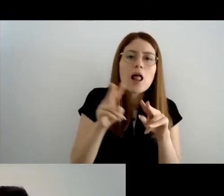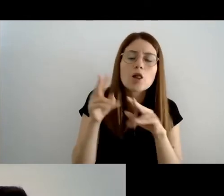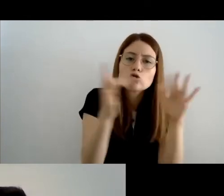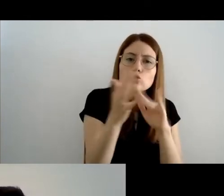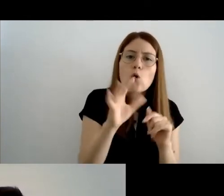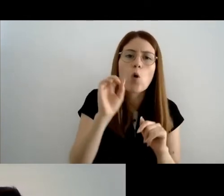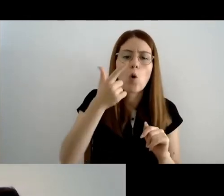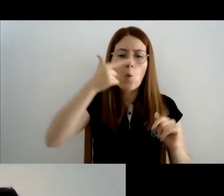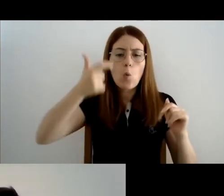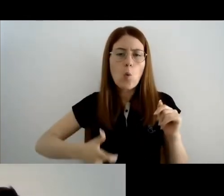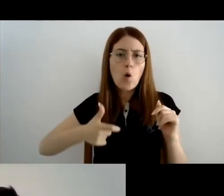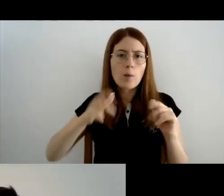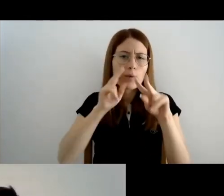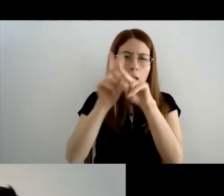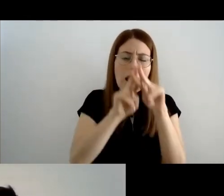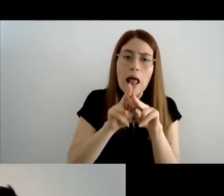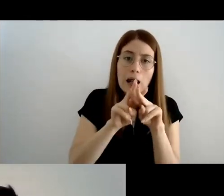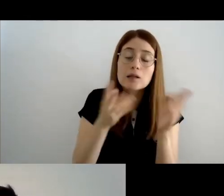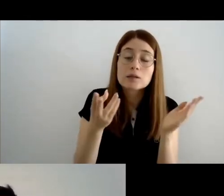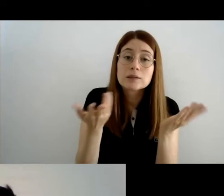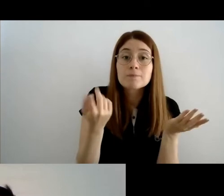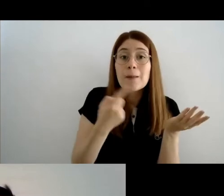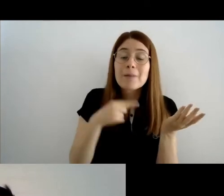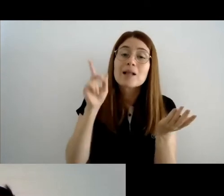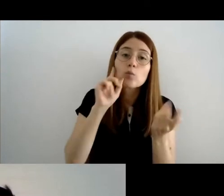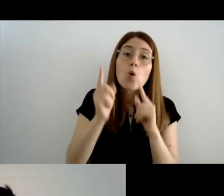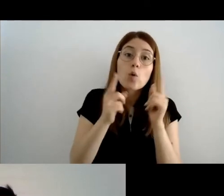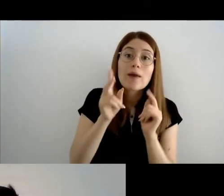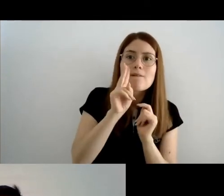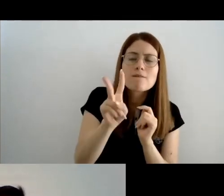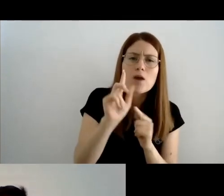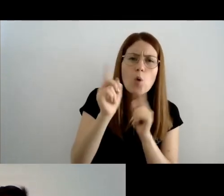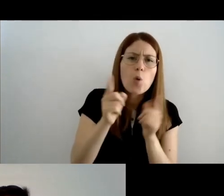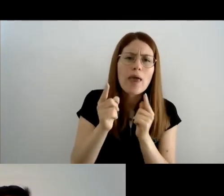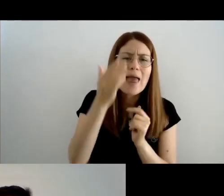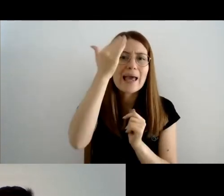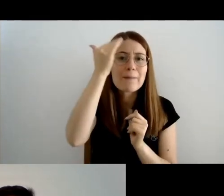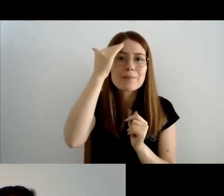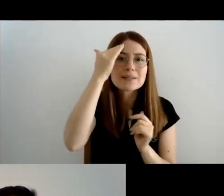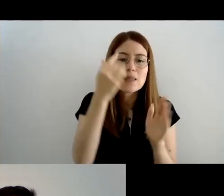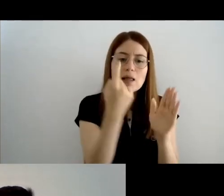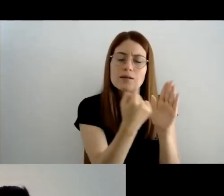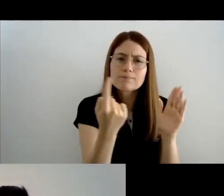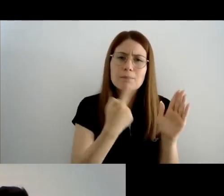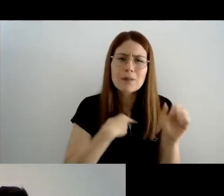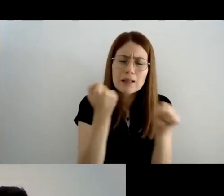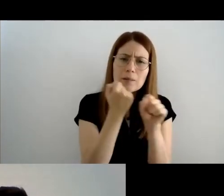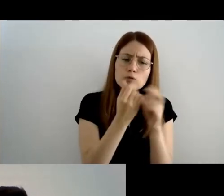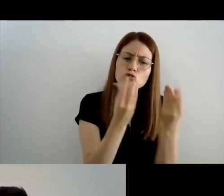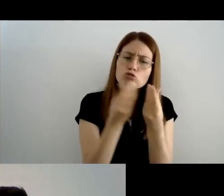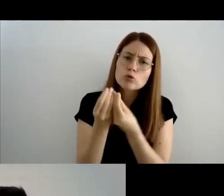fisiologia. Portanto, o que nós queremos aqui sim é identificar claramente quais são as competências que nós temos que trabalhar com os nossos